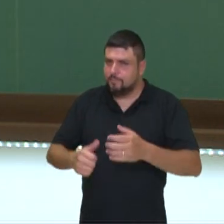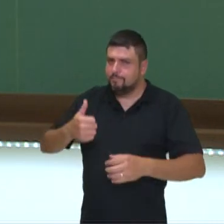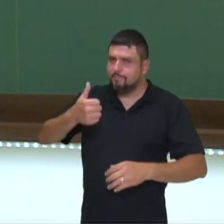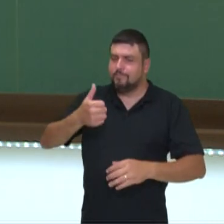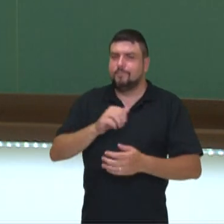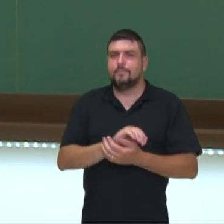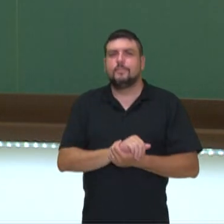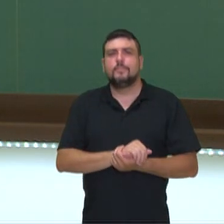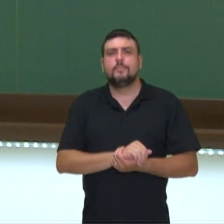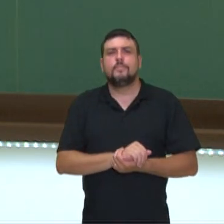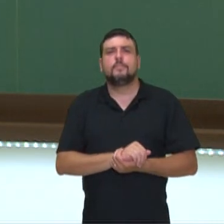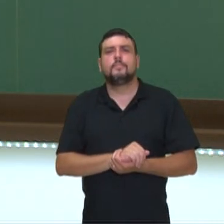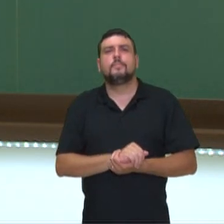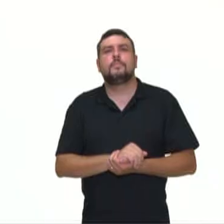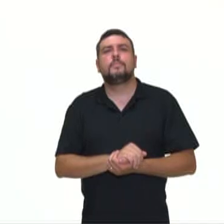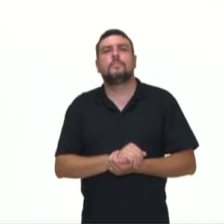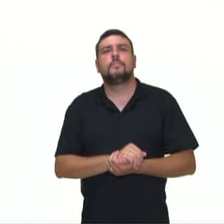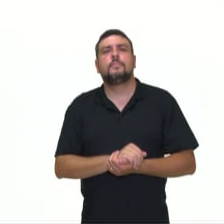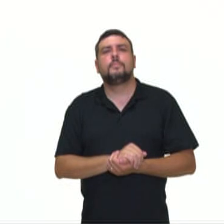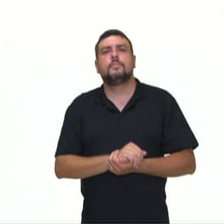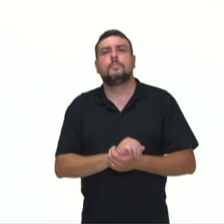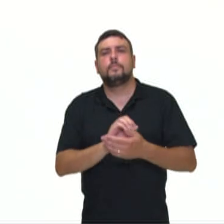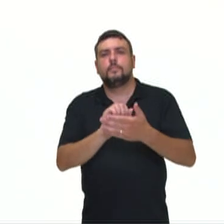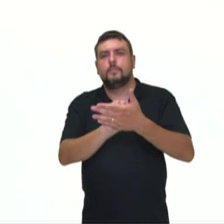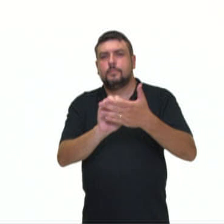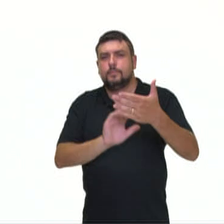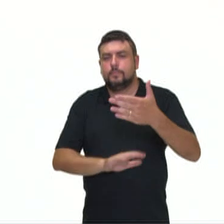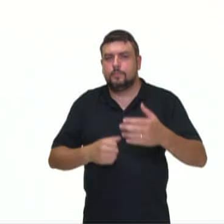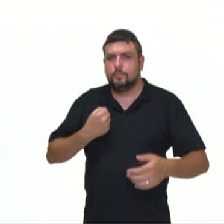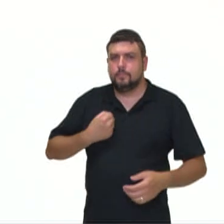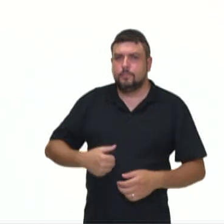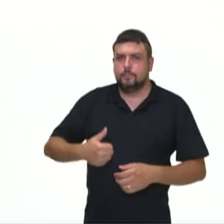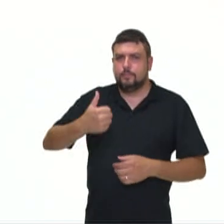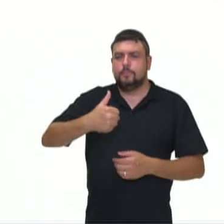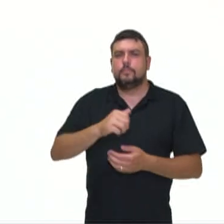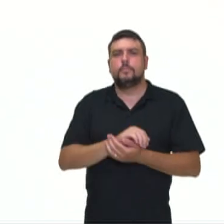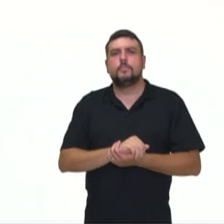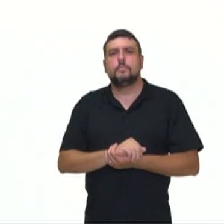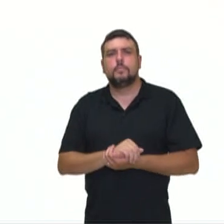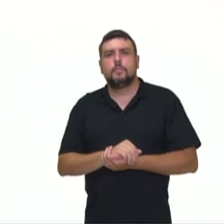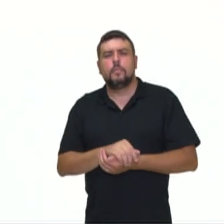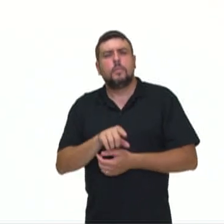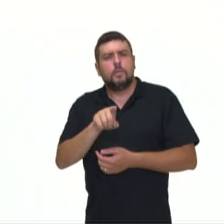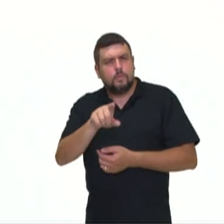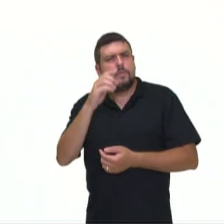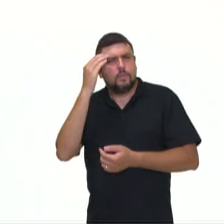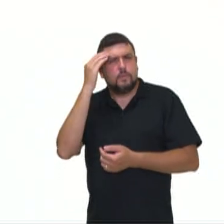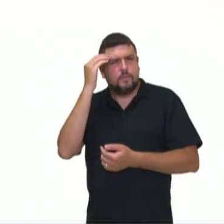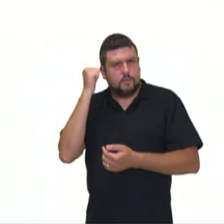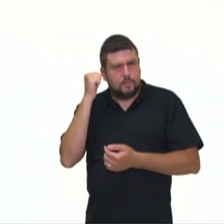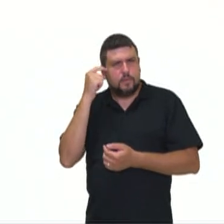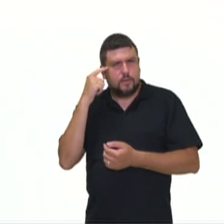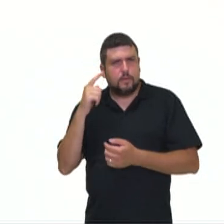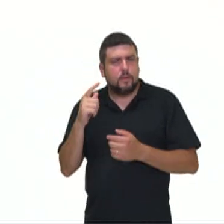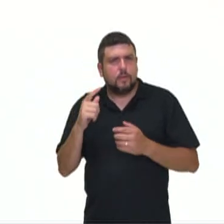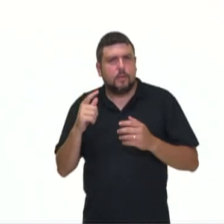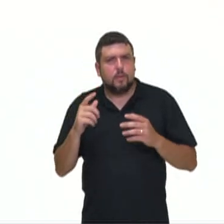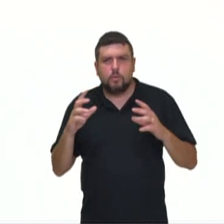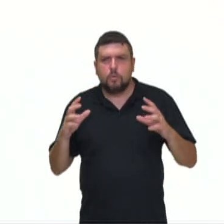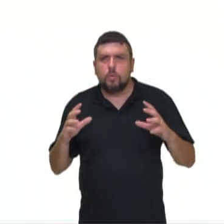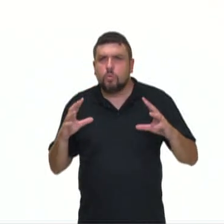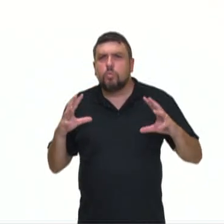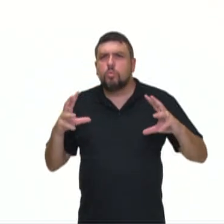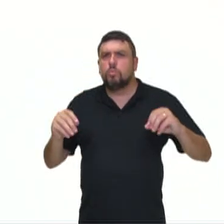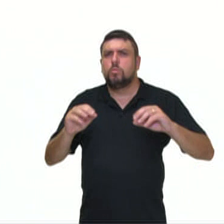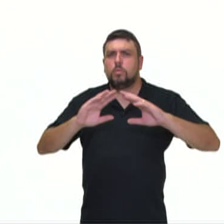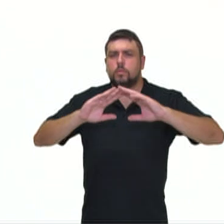atividades. O que vem por aí? Atividade número 1. Você sabia que nem todas as escolas